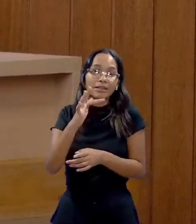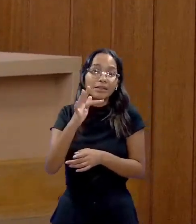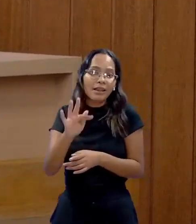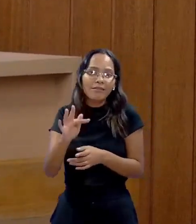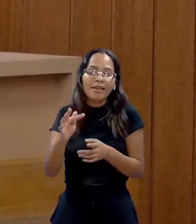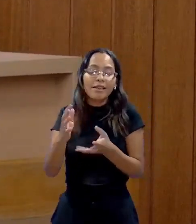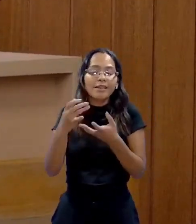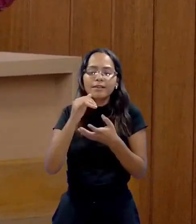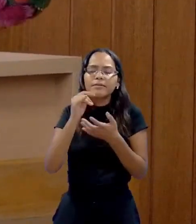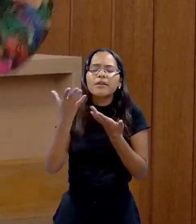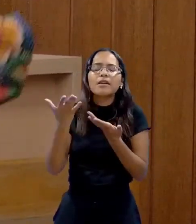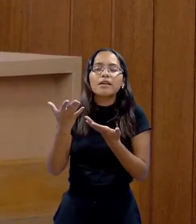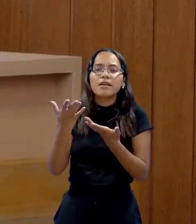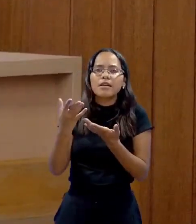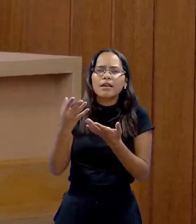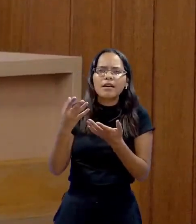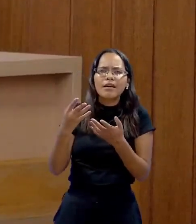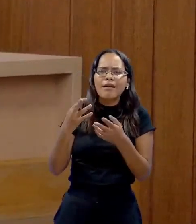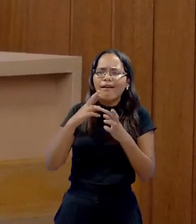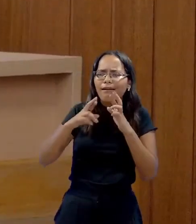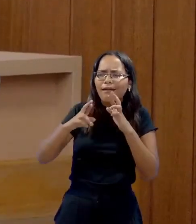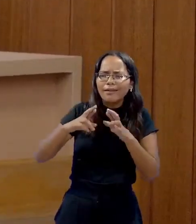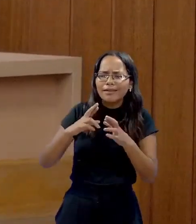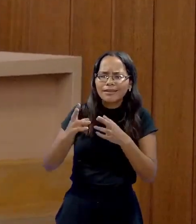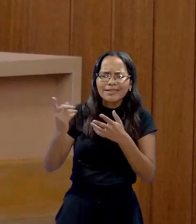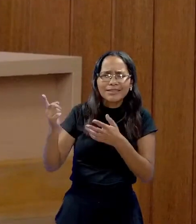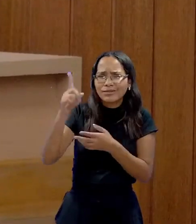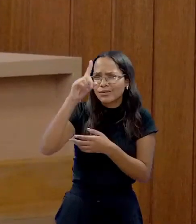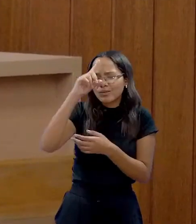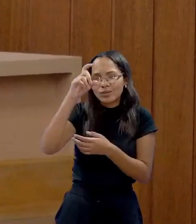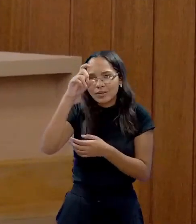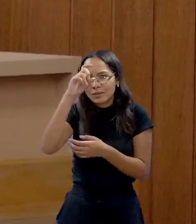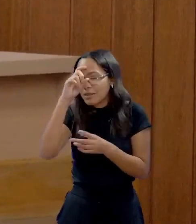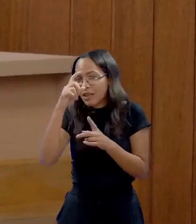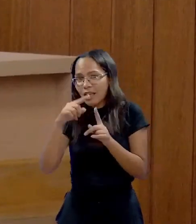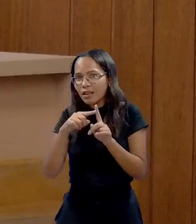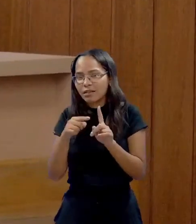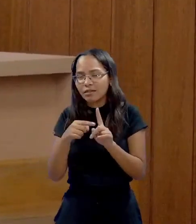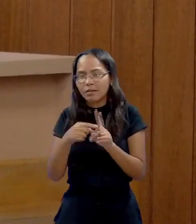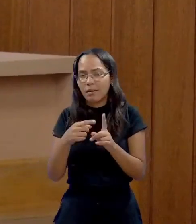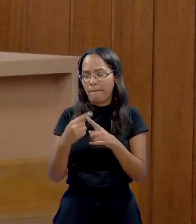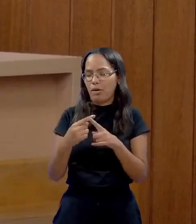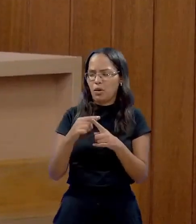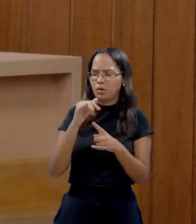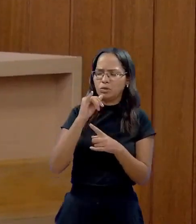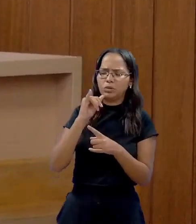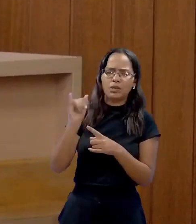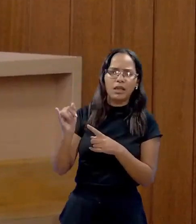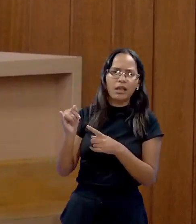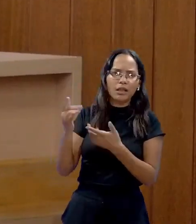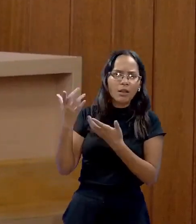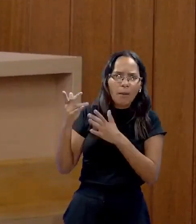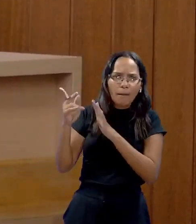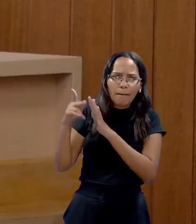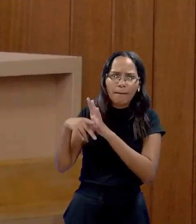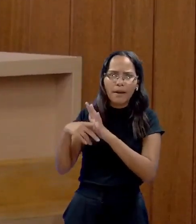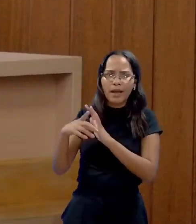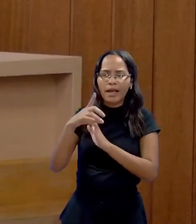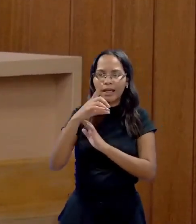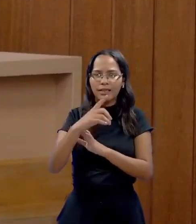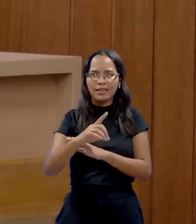vida reclamando sobre as maternidades. Porque para falar da DPF que está no STF,